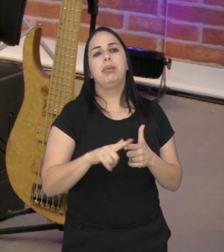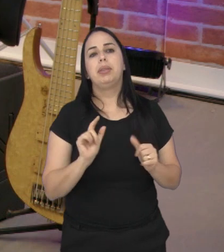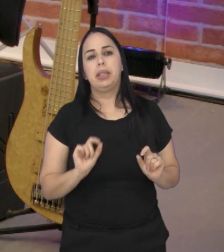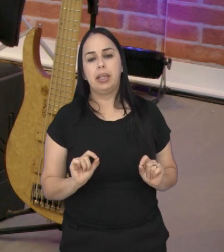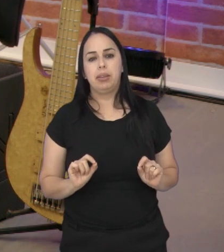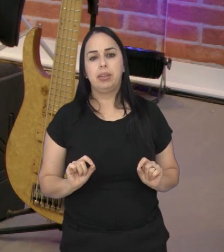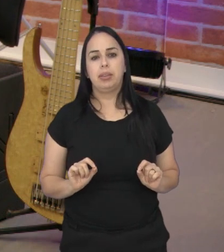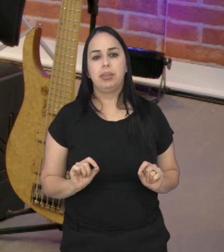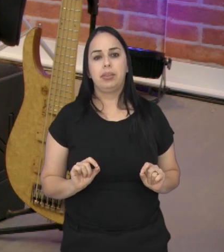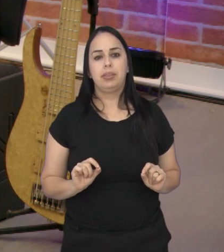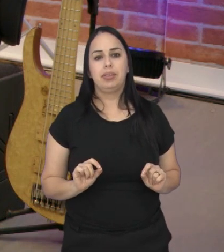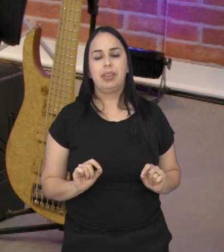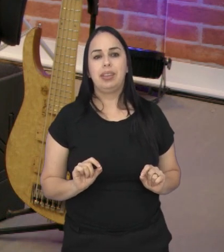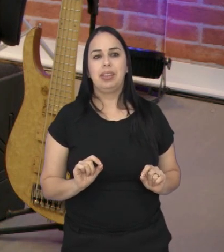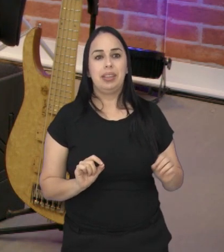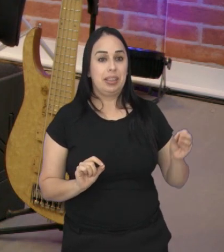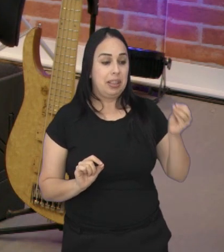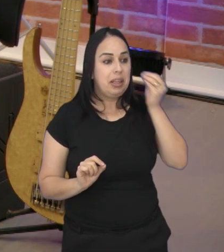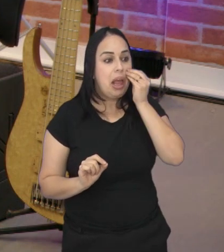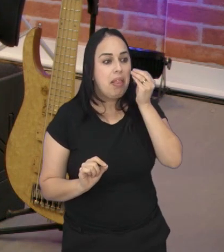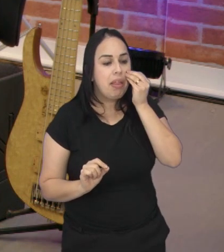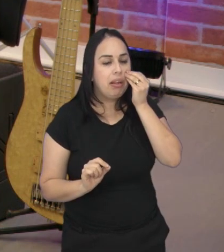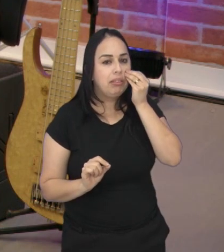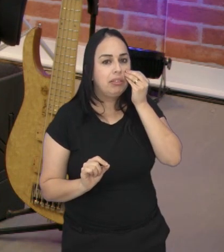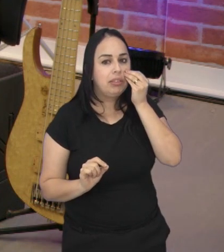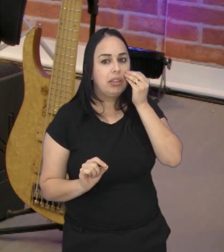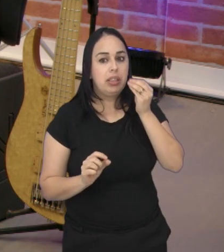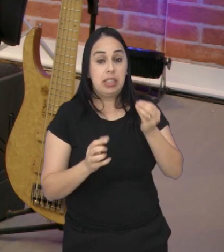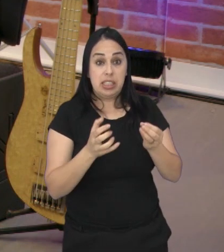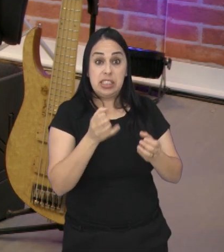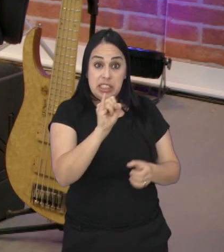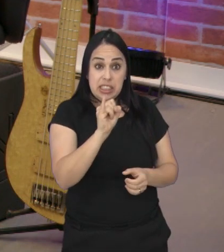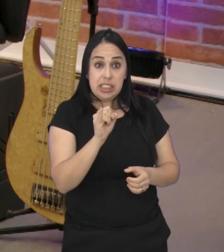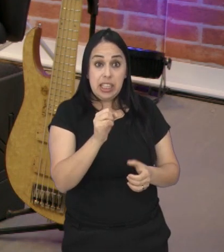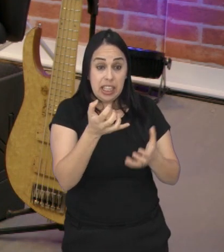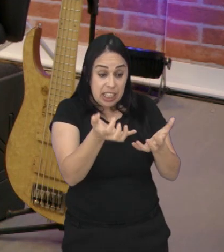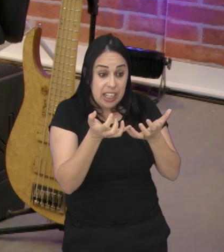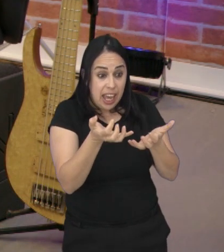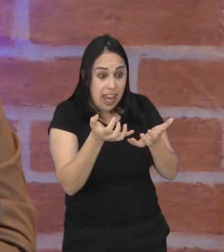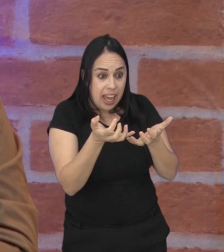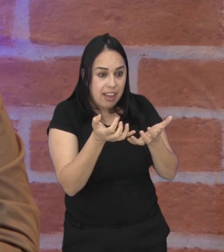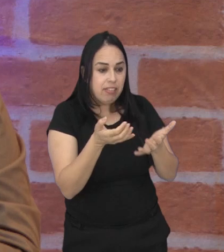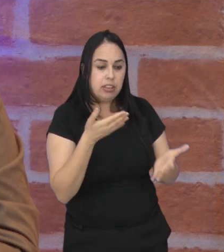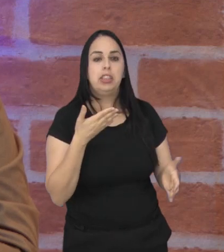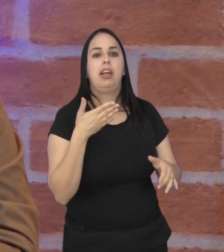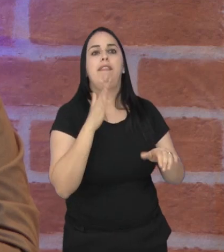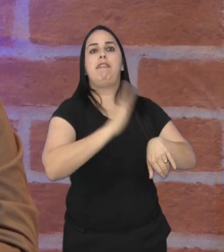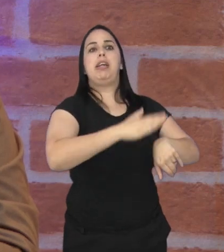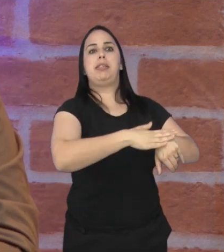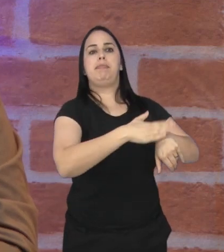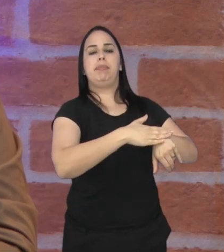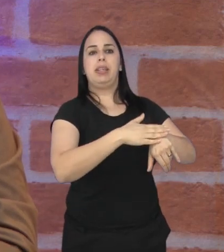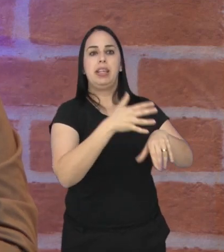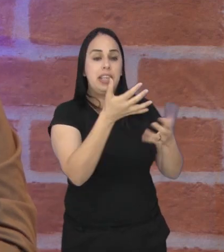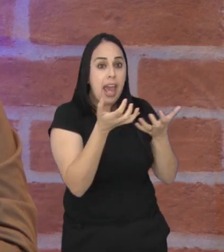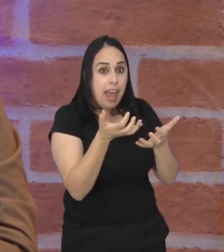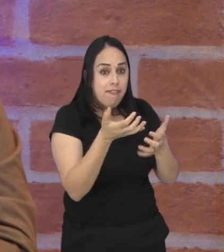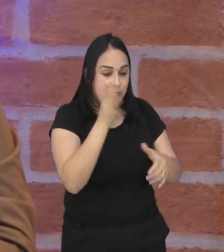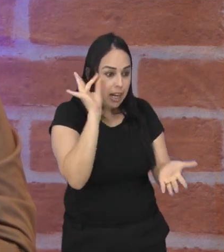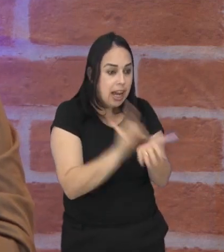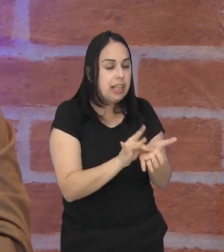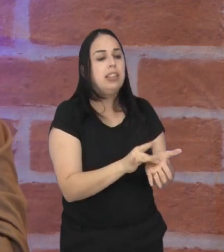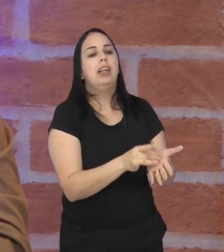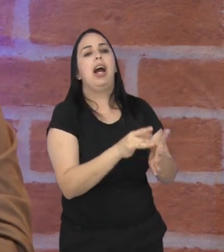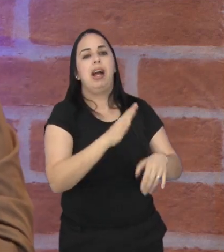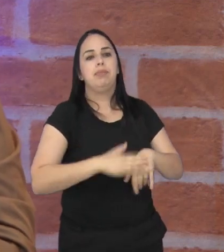lance, eu tenho essa visão que não existe a tentativa, né? Quando você quer, você faz. Ou você faz ou você não faz. Exatamente. Quando você quer, você faz. Eu tentei fazer, não. Ou